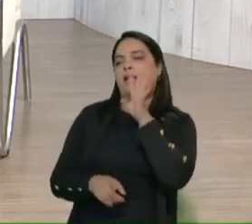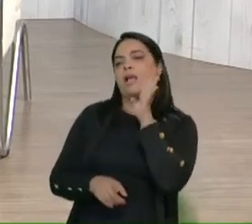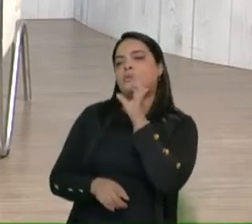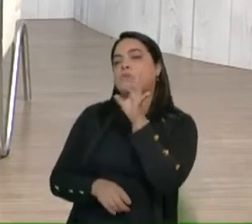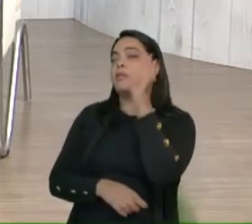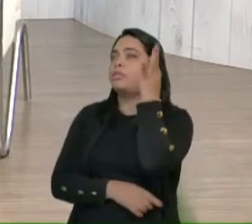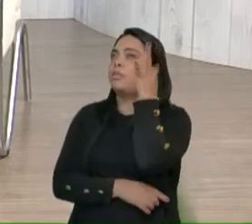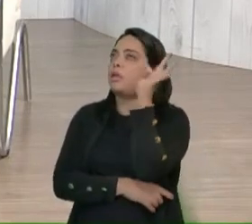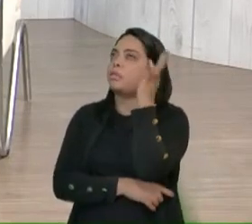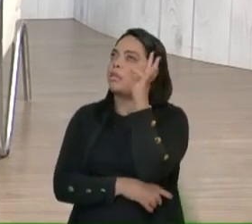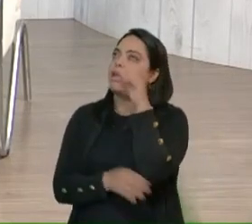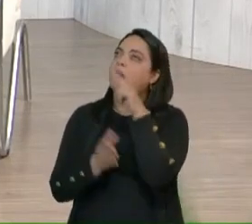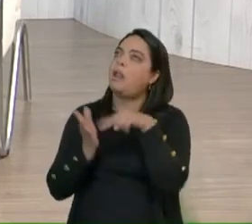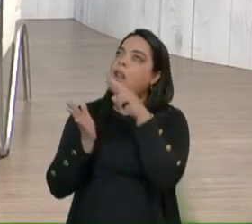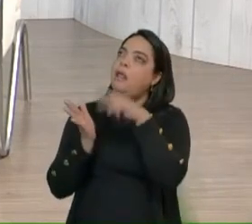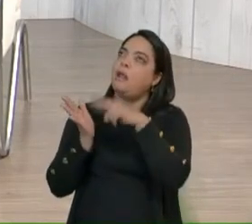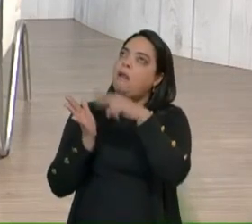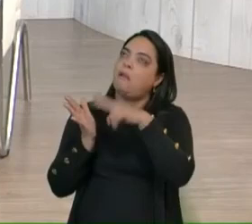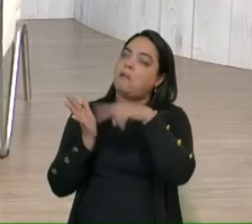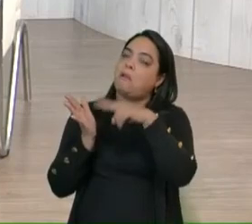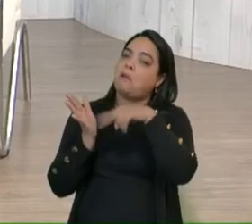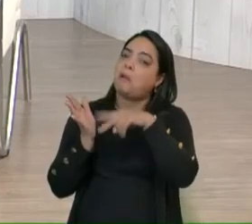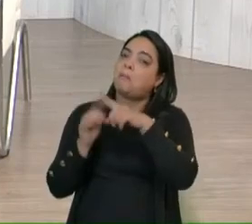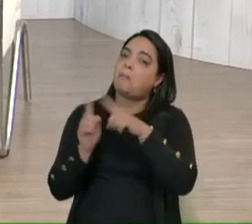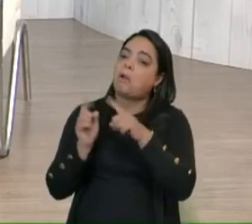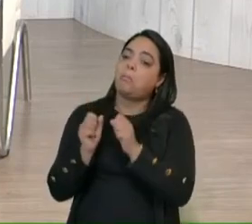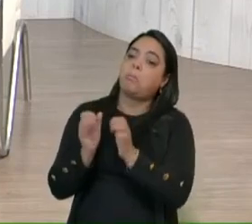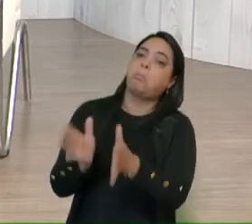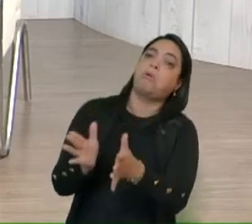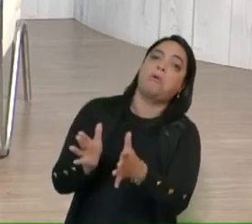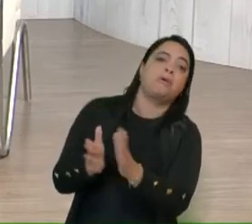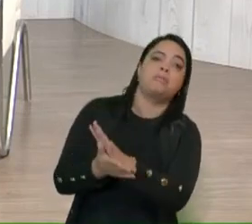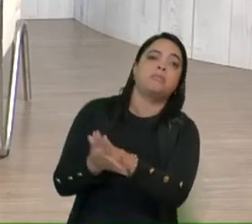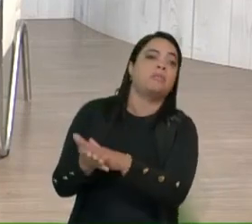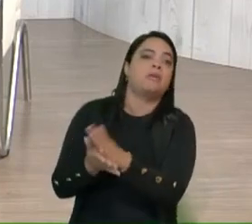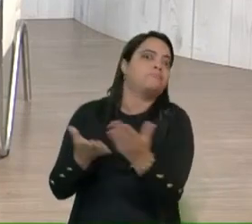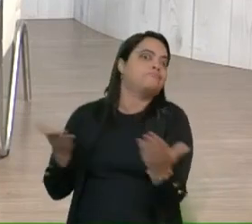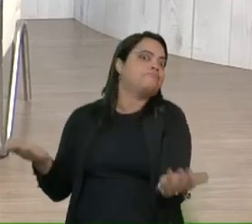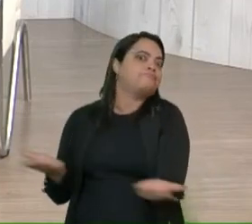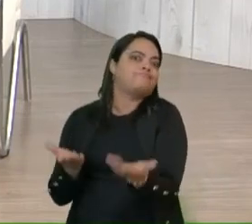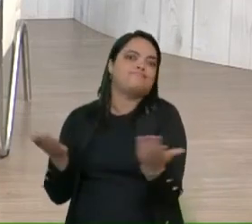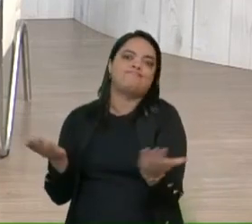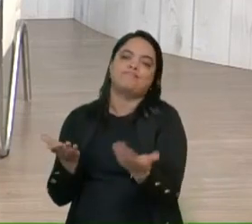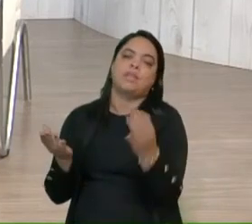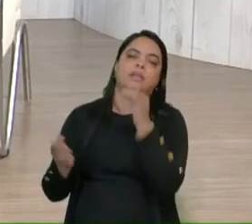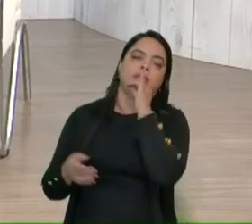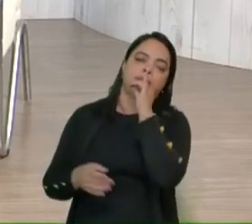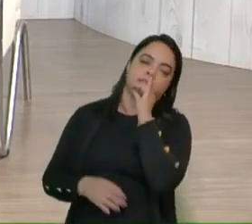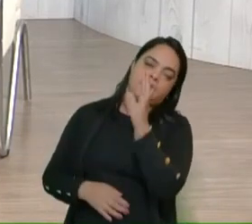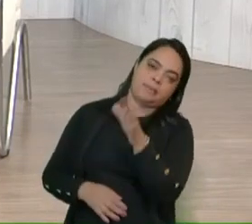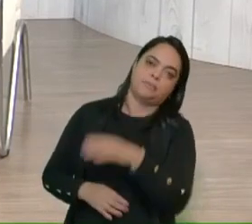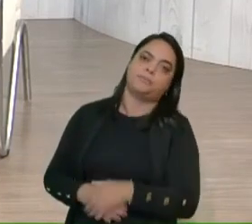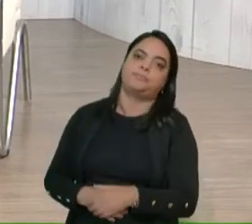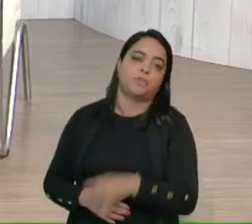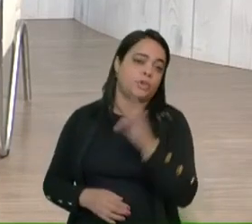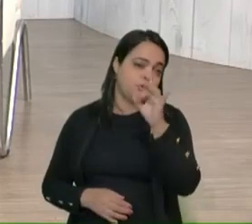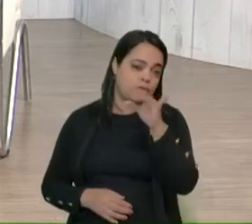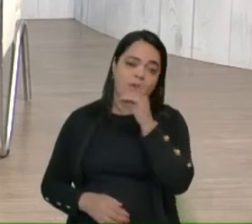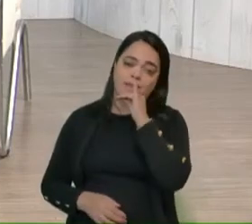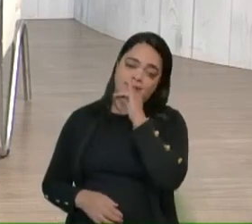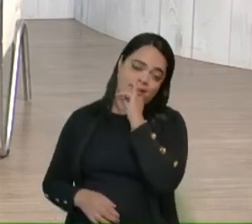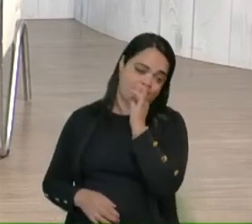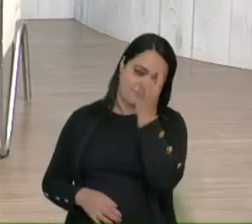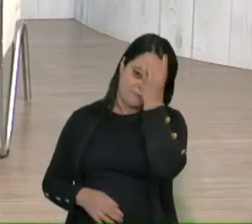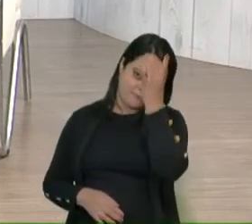né a gente fica ali lendo lendo lendo lendo e é e assim porque por exemplo vou só citar um exemplo